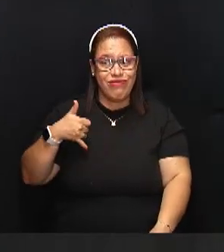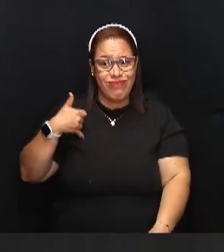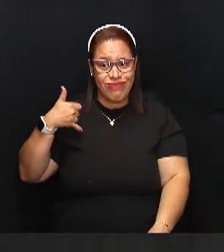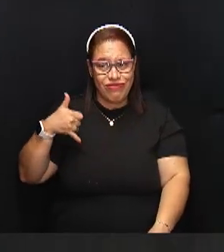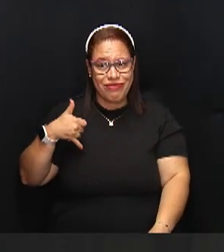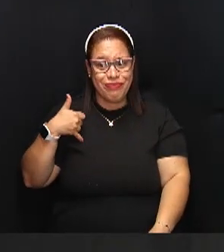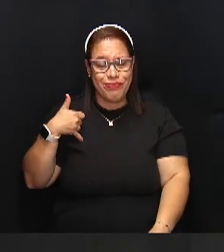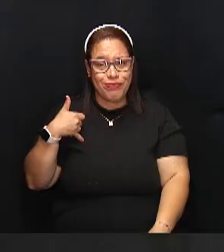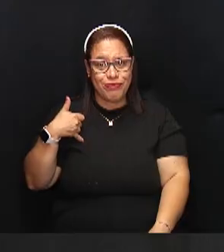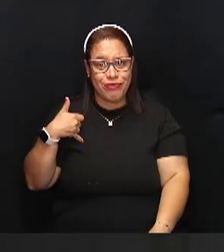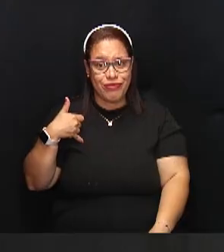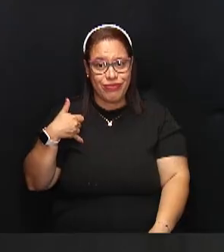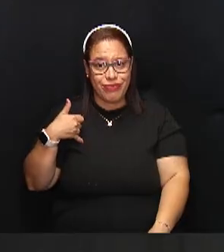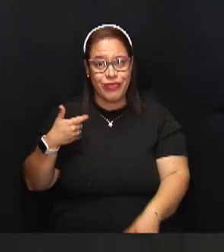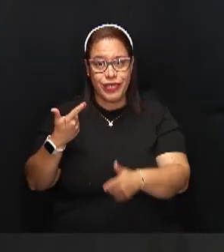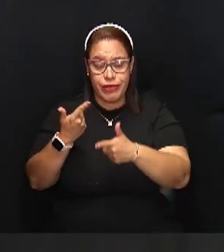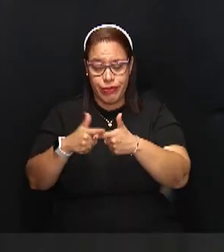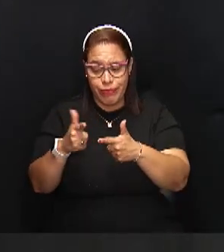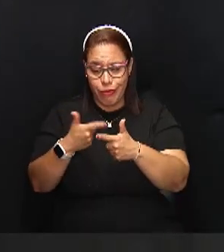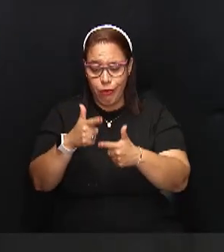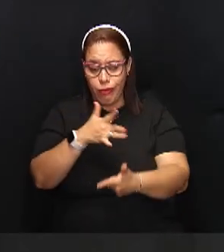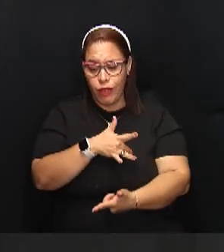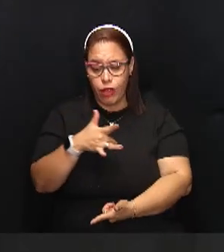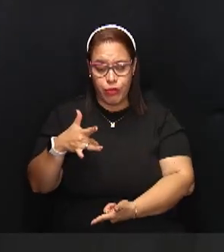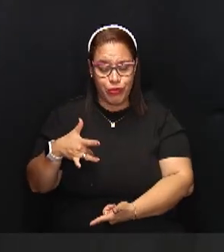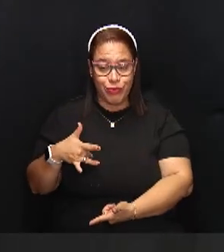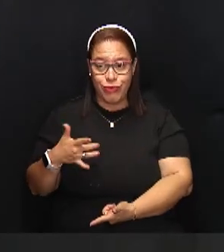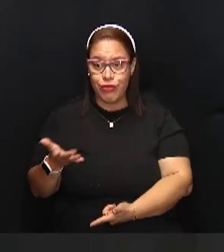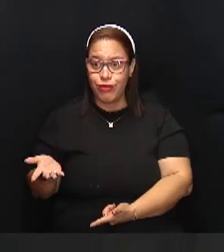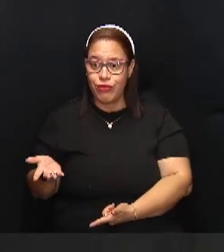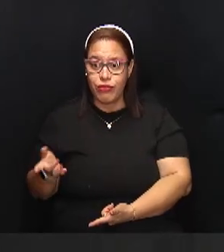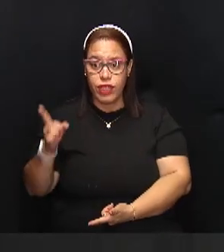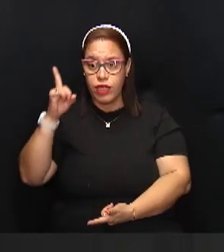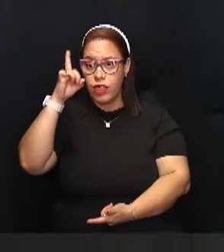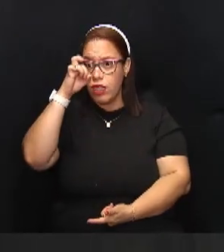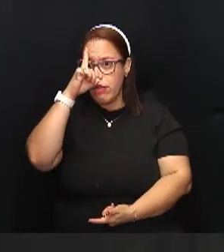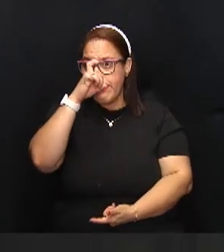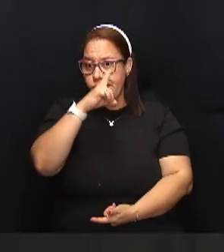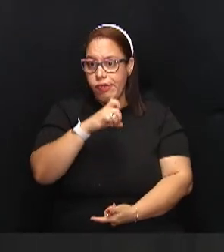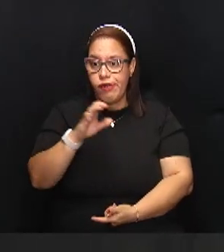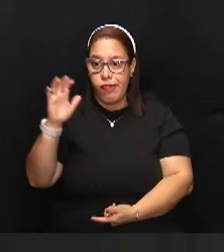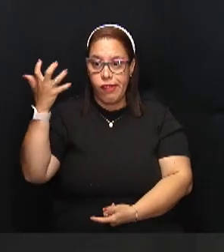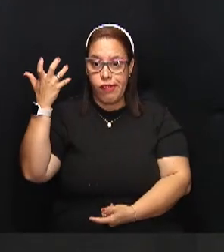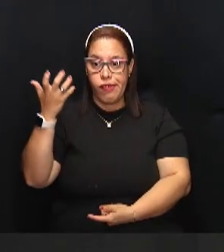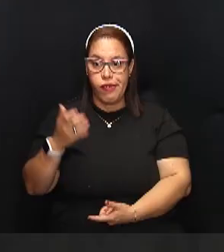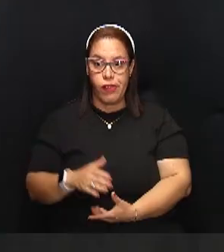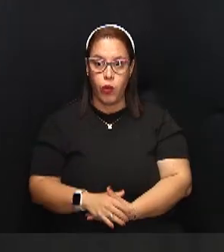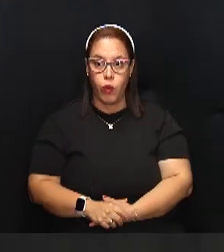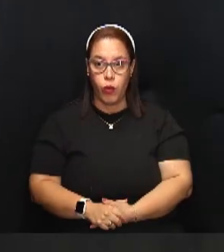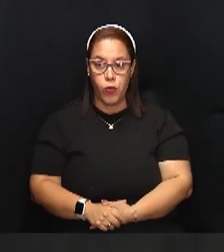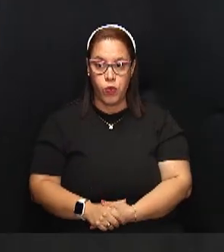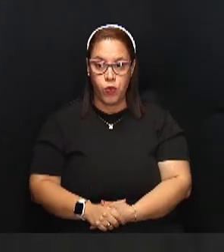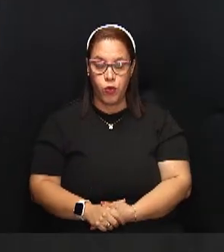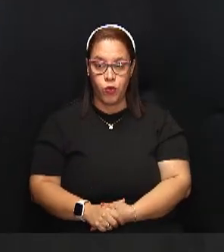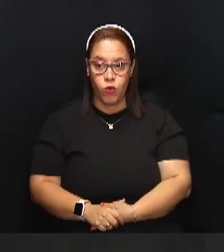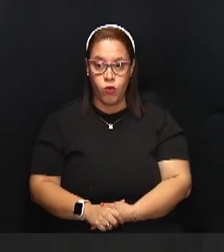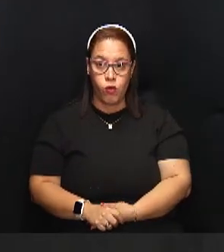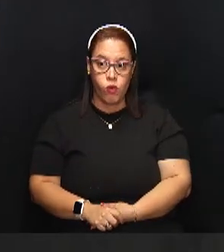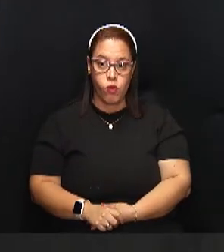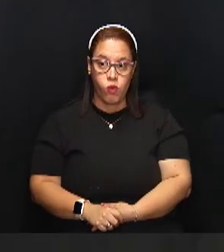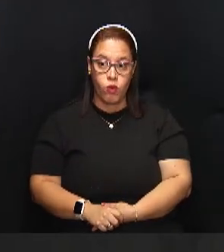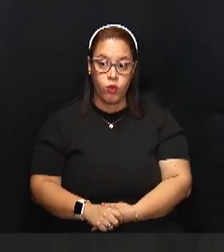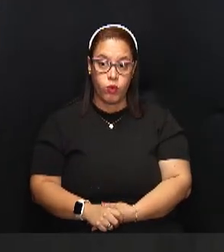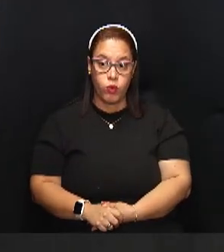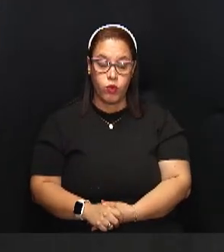com um problema de saúde que não é difícil de acontecer, até tem uma incidência razoável.